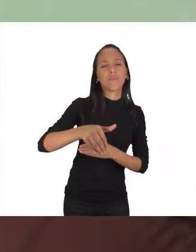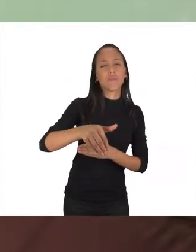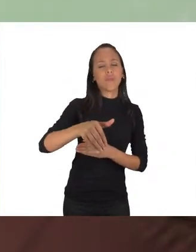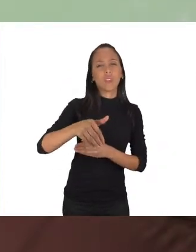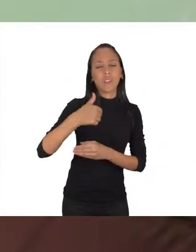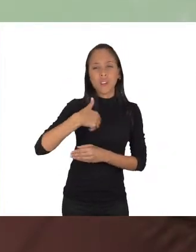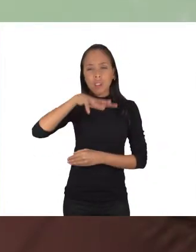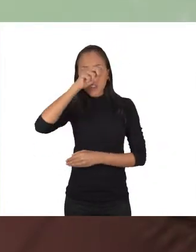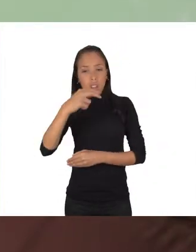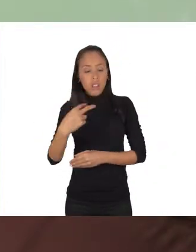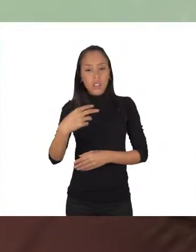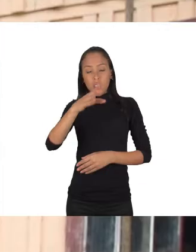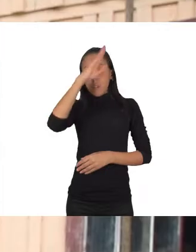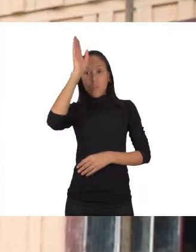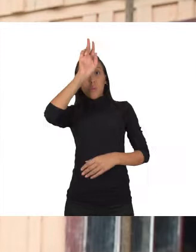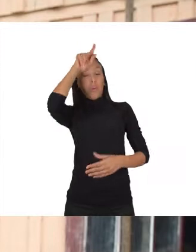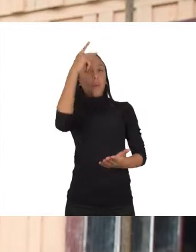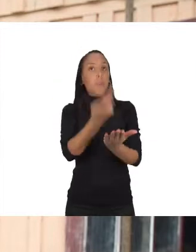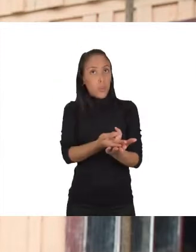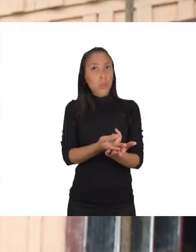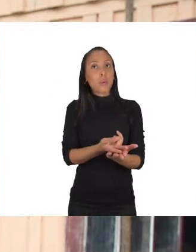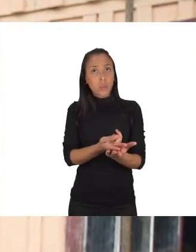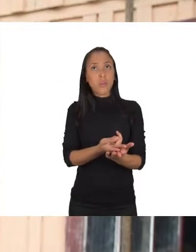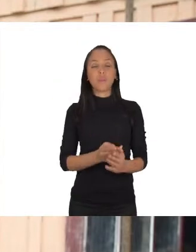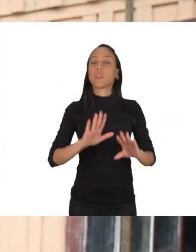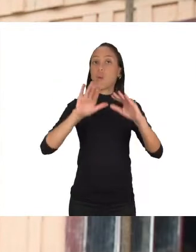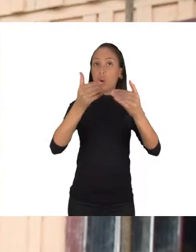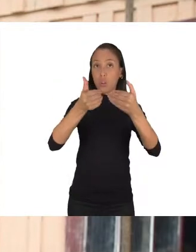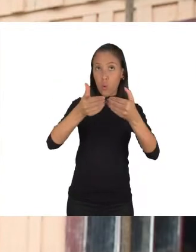eu não podia cheirar aquilo, que eu já tava desmaiando.